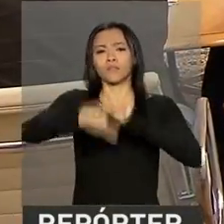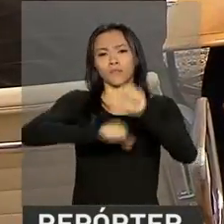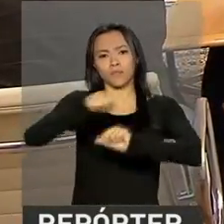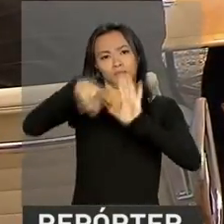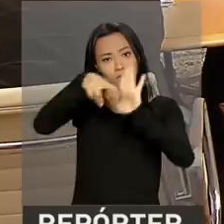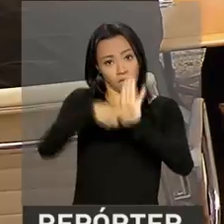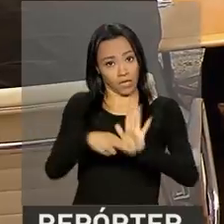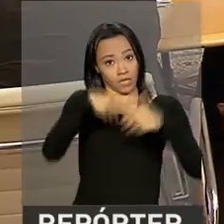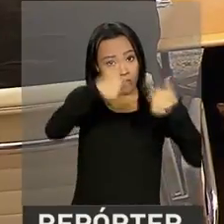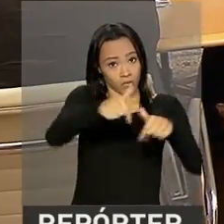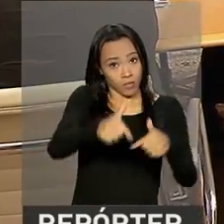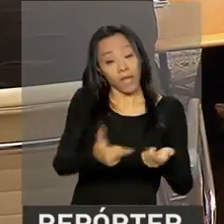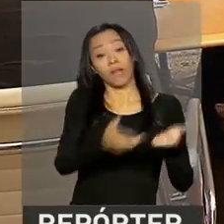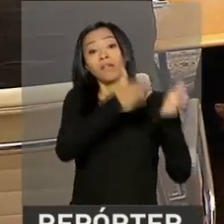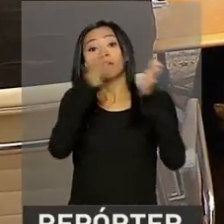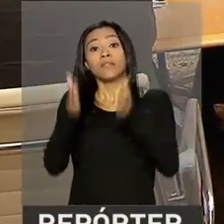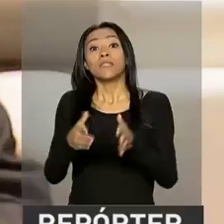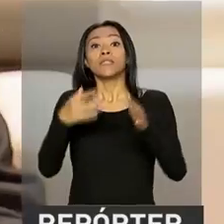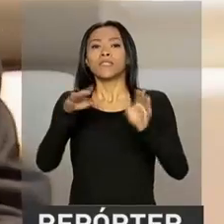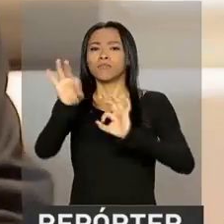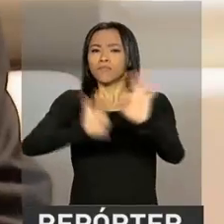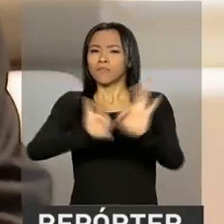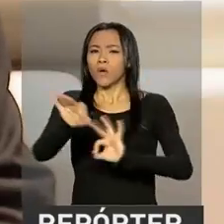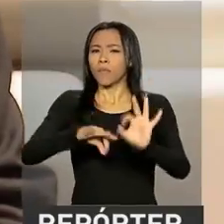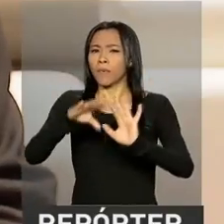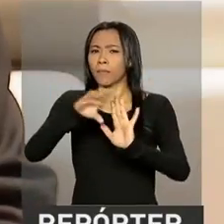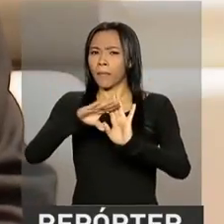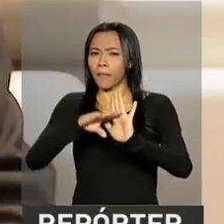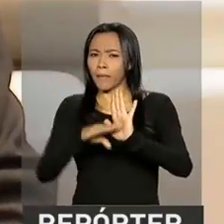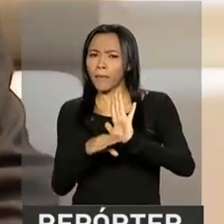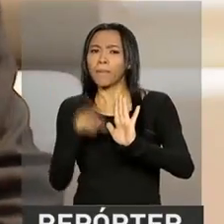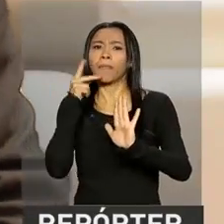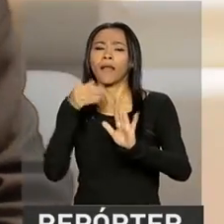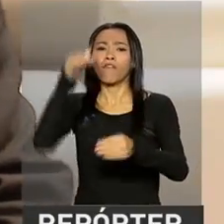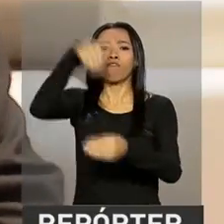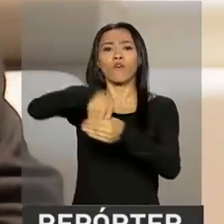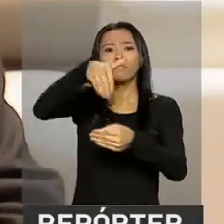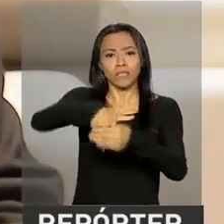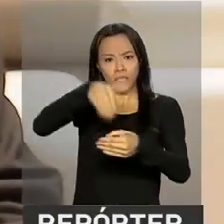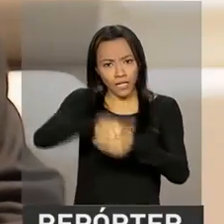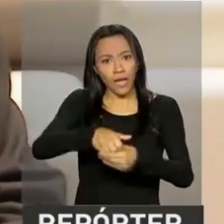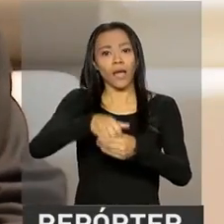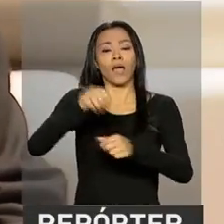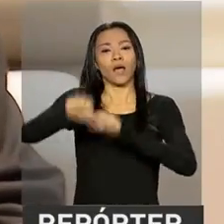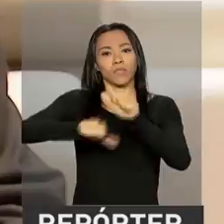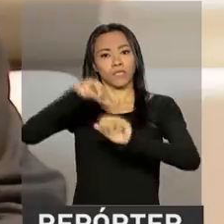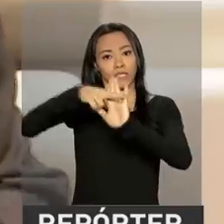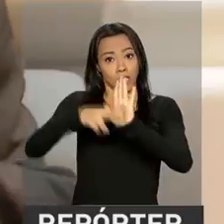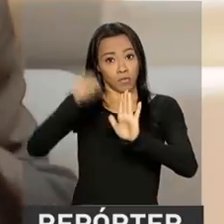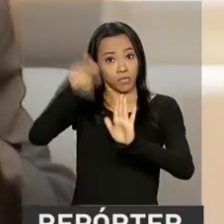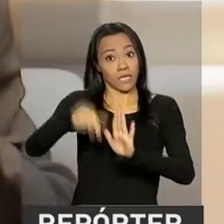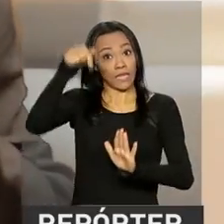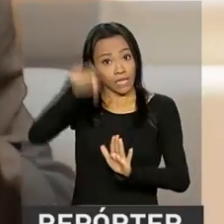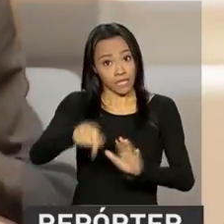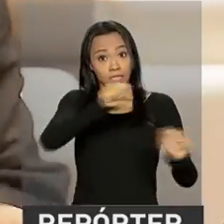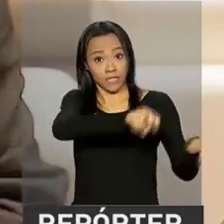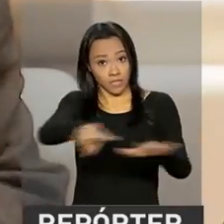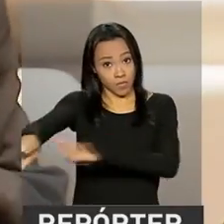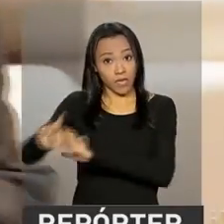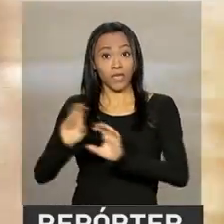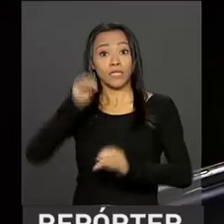e fizeram uma programação para votar a reforma da previdência nesta semana na comissão especial da câmara